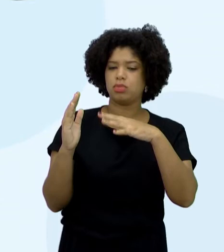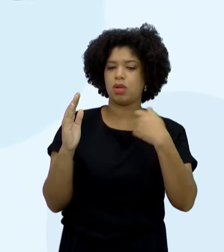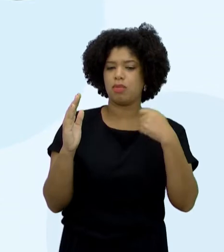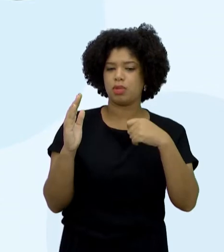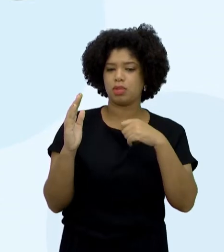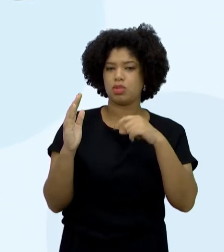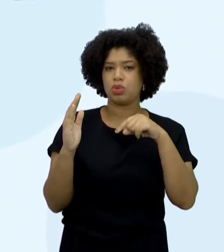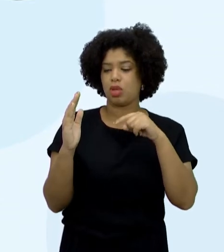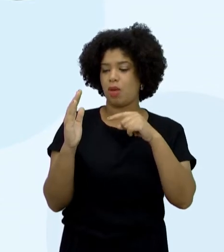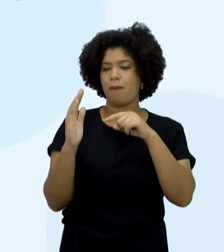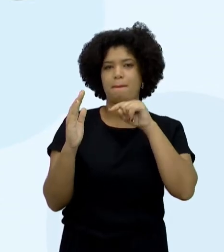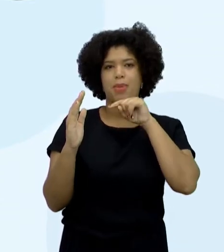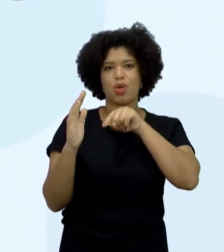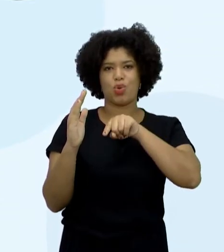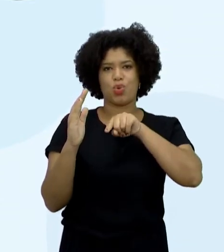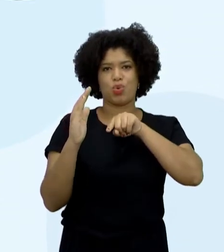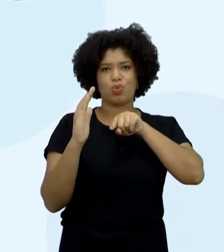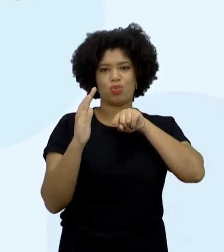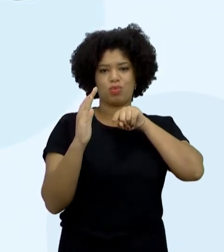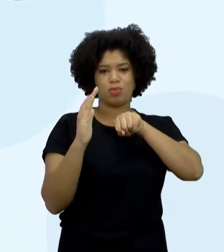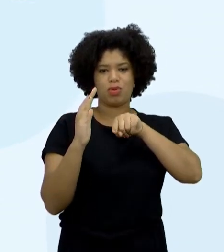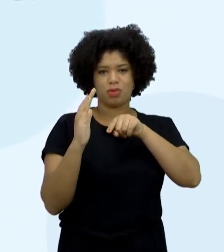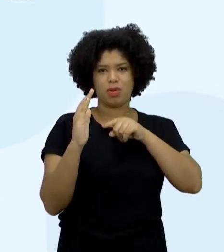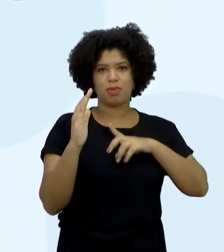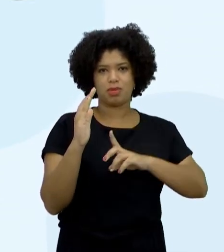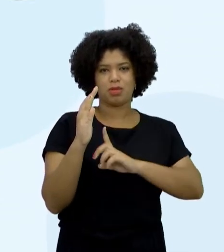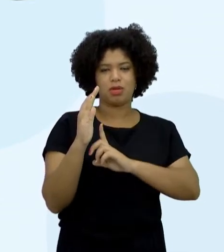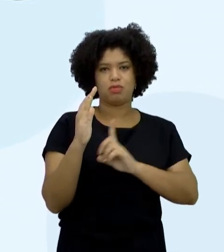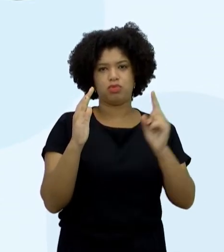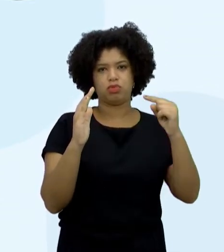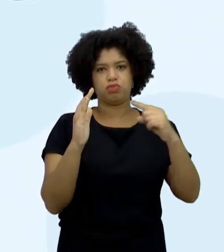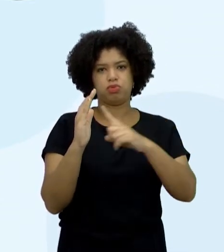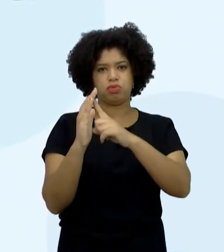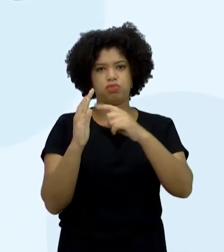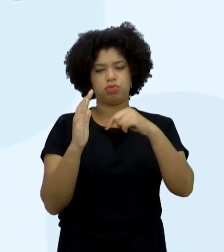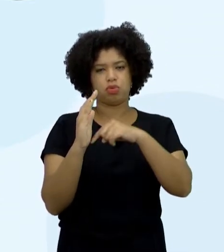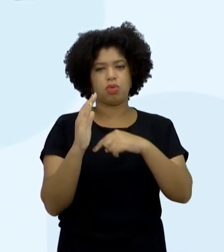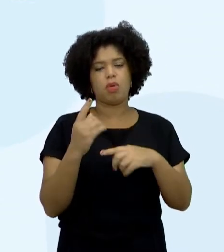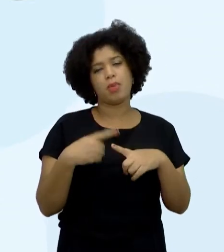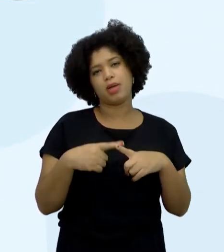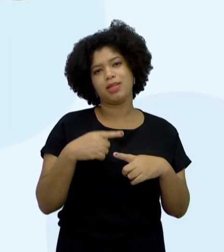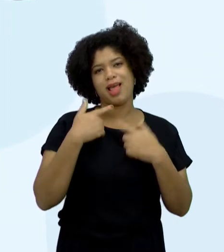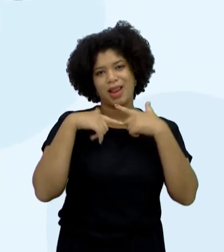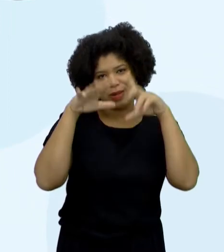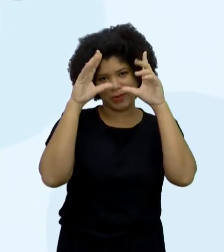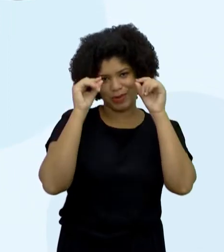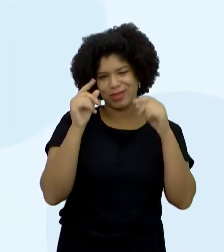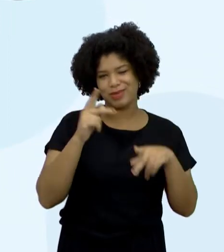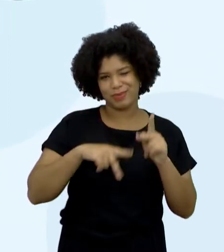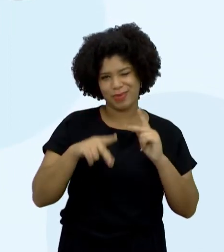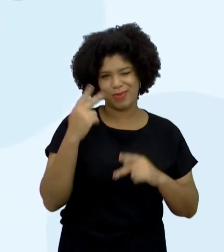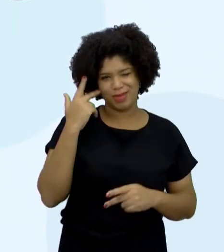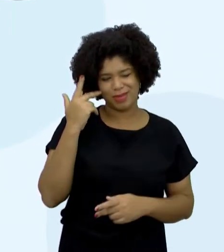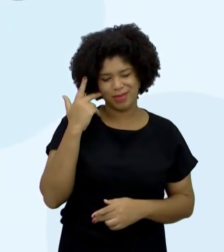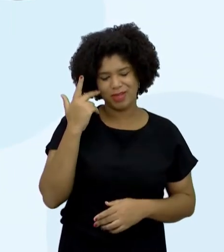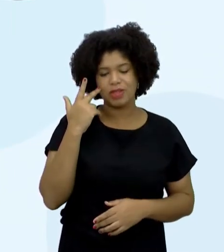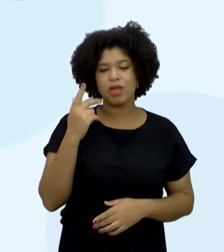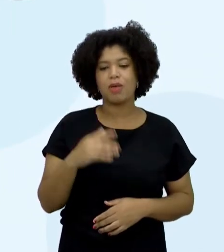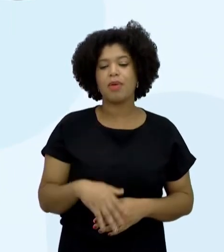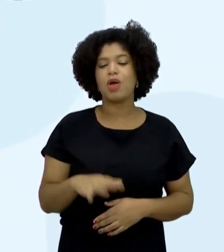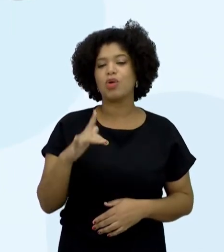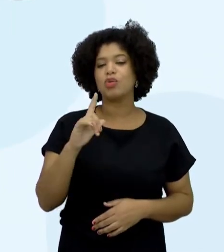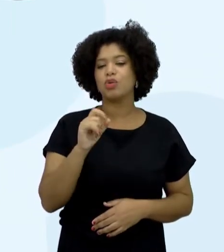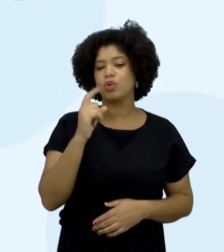pelo foco. Ó, dá para você perceber alguma coisa? Nas nossas linguagens populares aí, no nosso conhecimento popular, o que